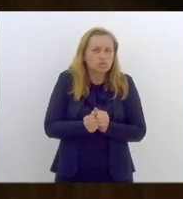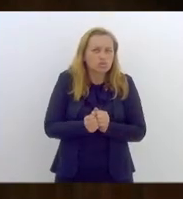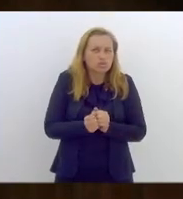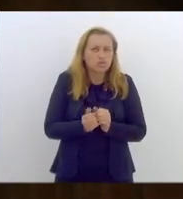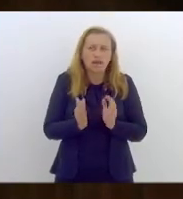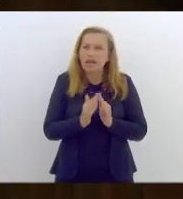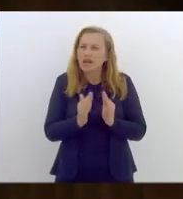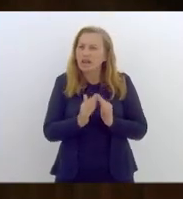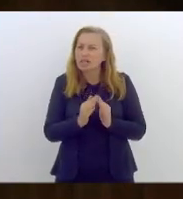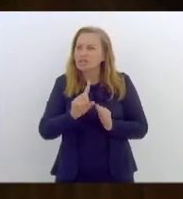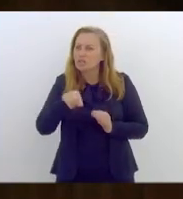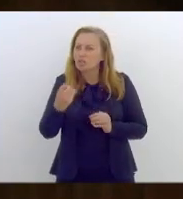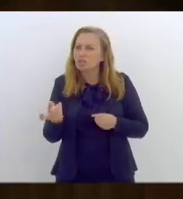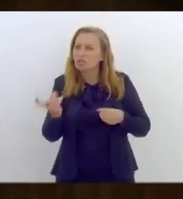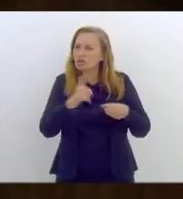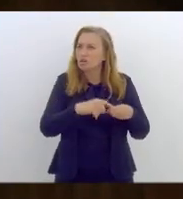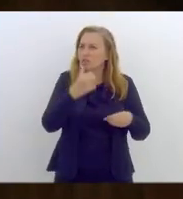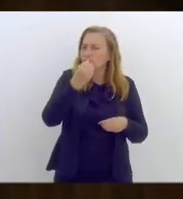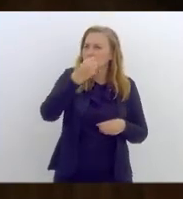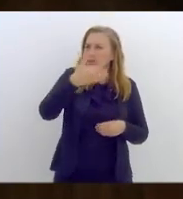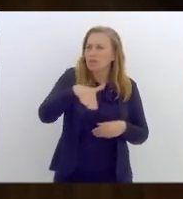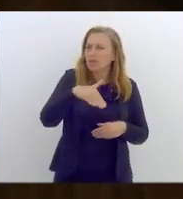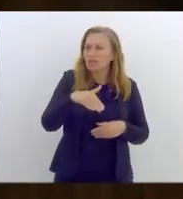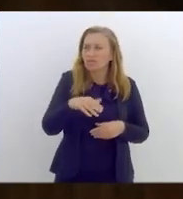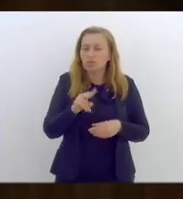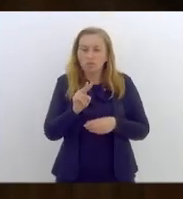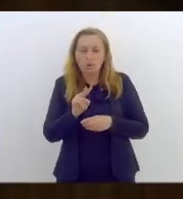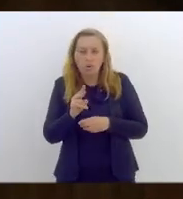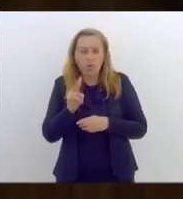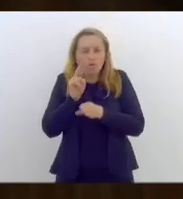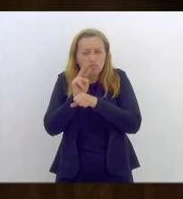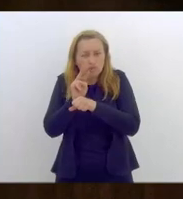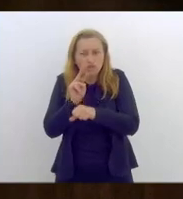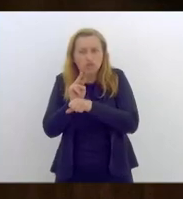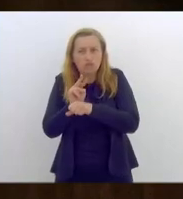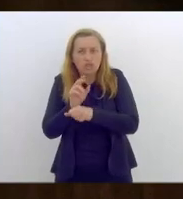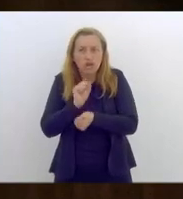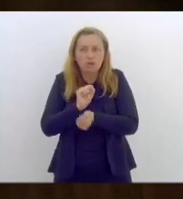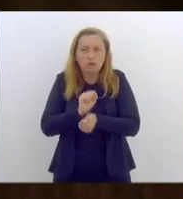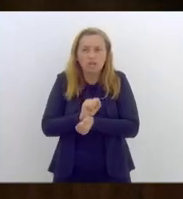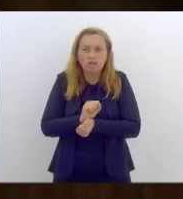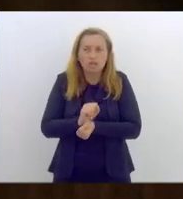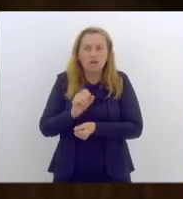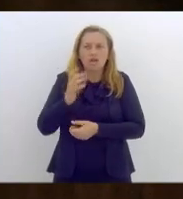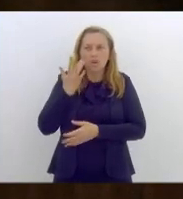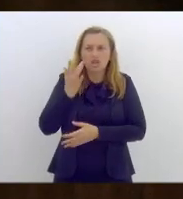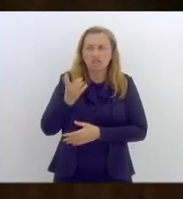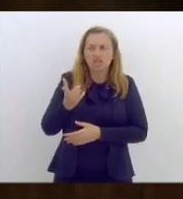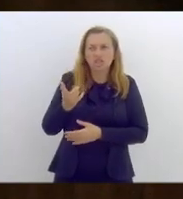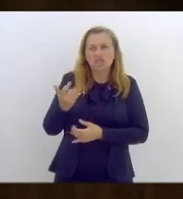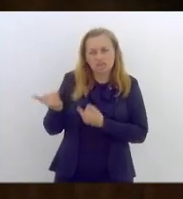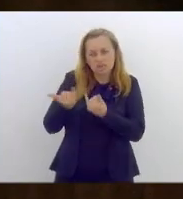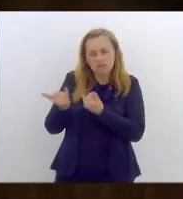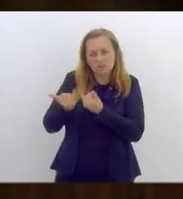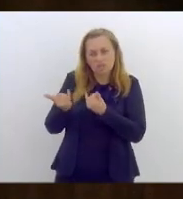Voltou às 9:30 e ficou por ali esperando alguma coisa será que ele queria alguma notícia ele entregou às 7:30 e